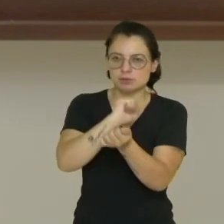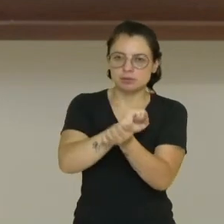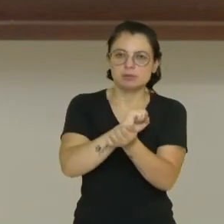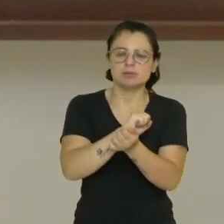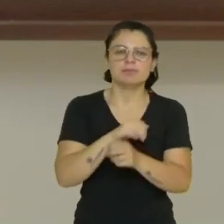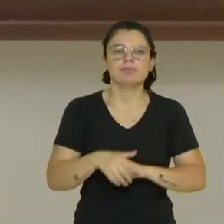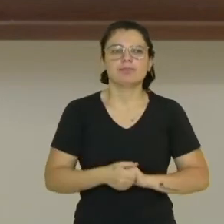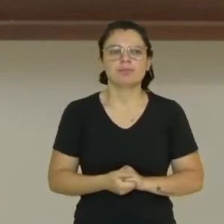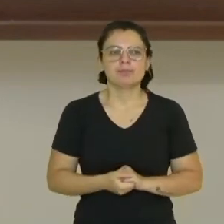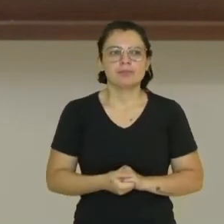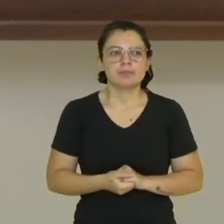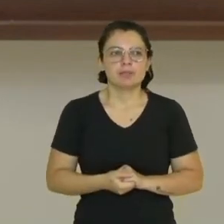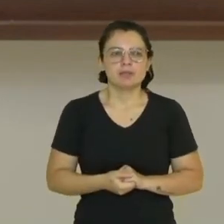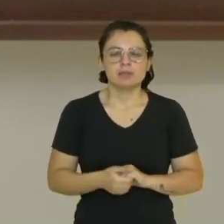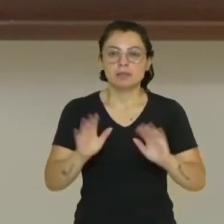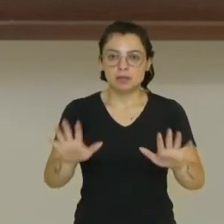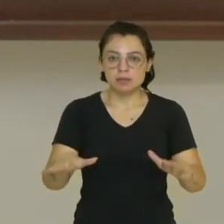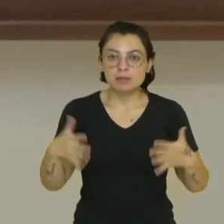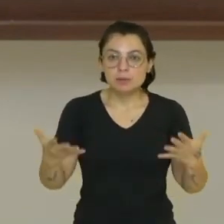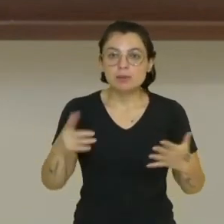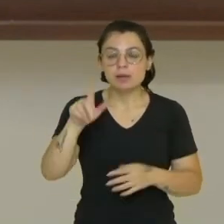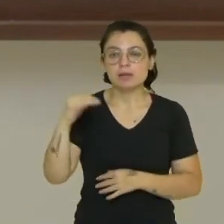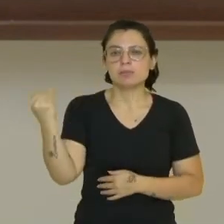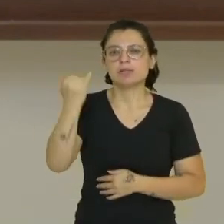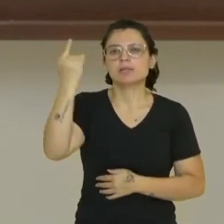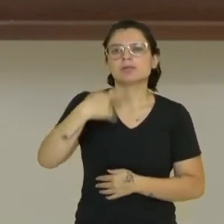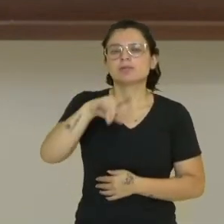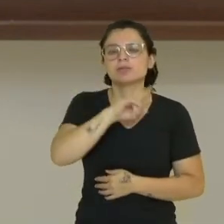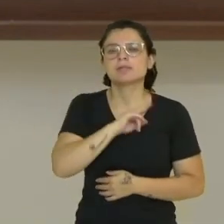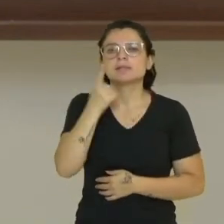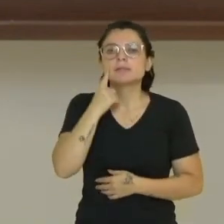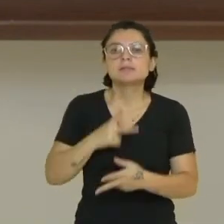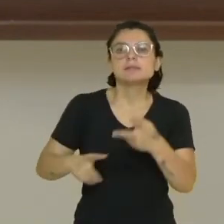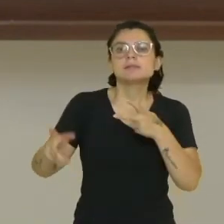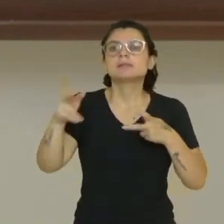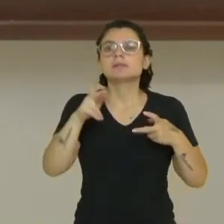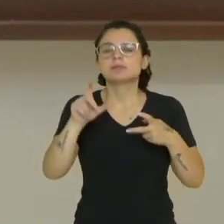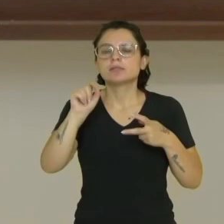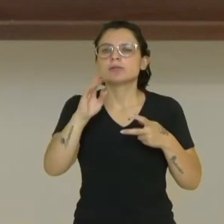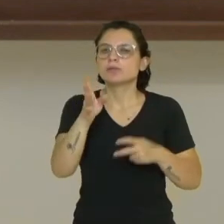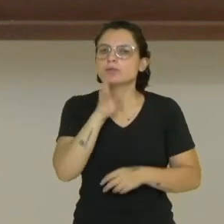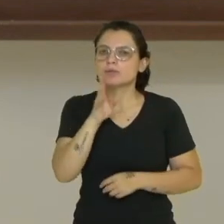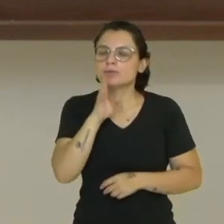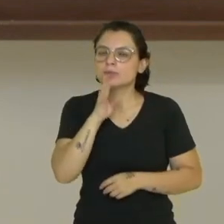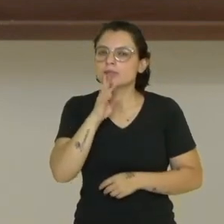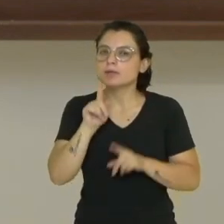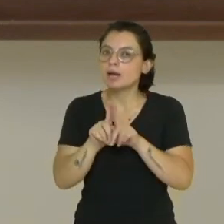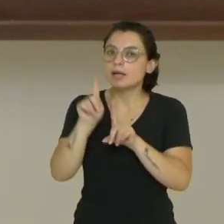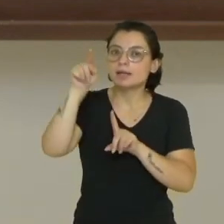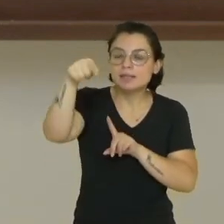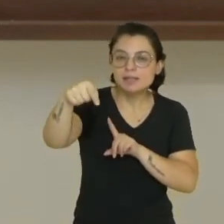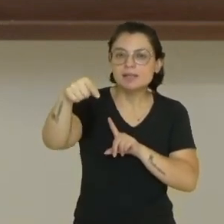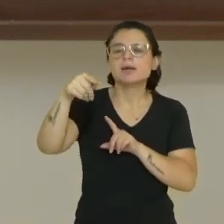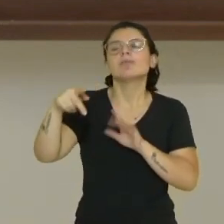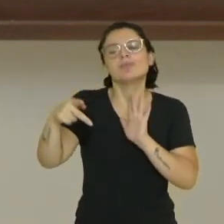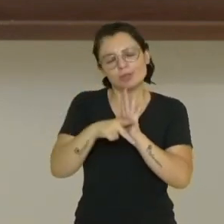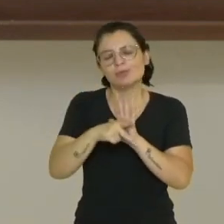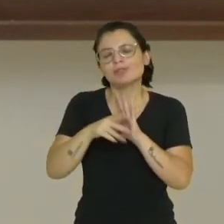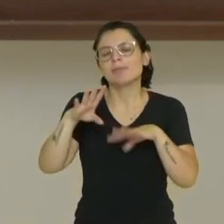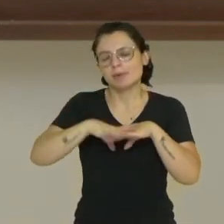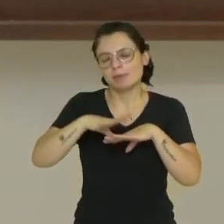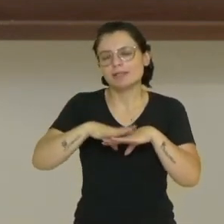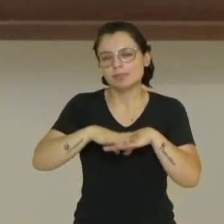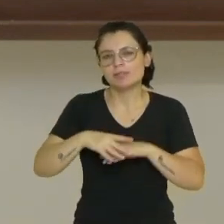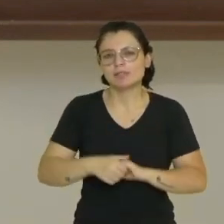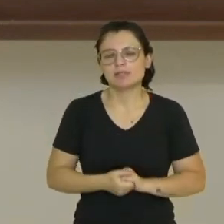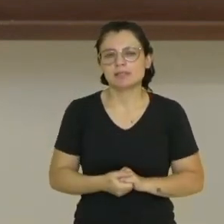prisioneiros de guerras, né? Então é interessante também observar que eles tinham conhecimento, além da astronomia, tinham conhecimento na matemática,